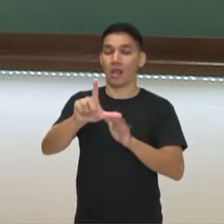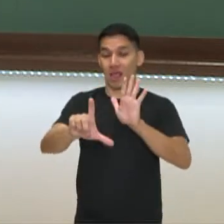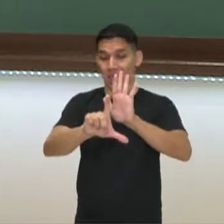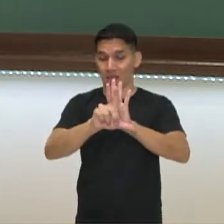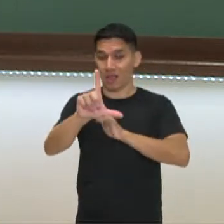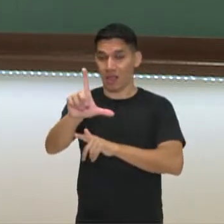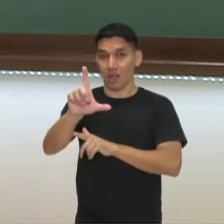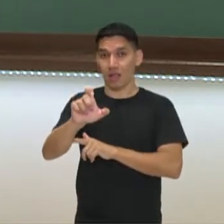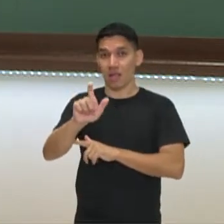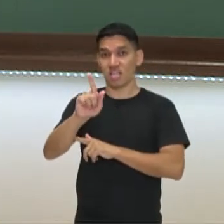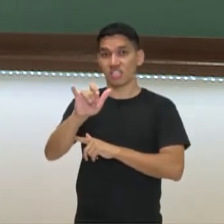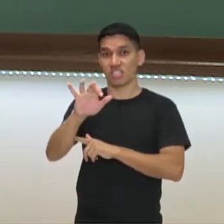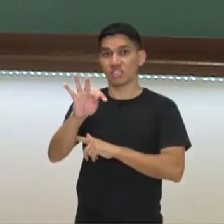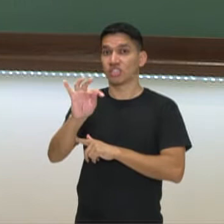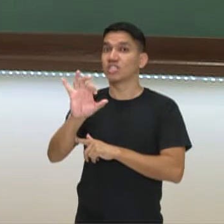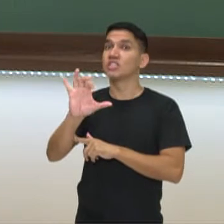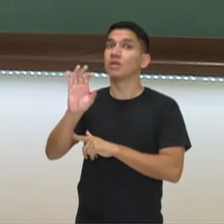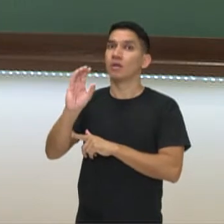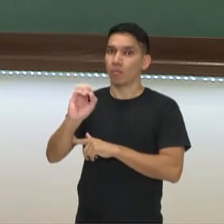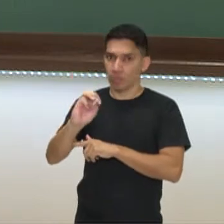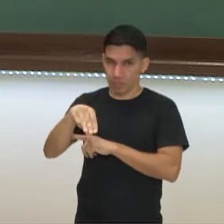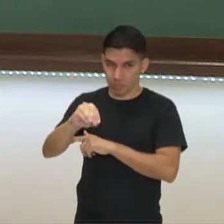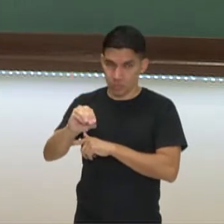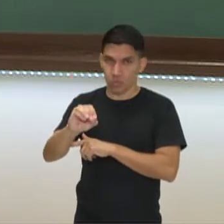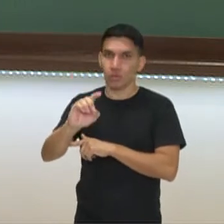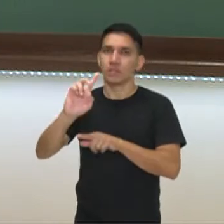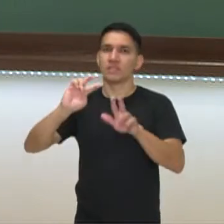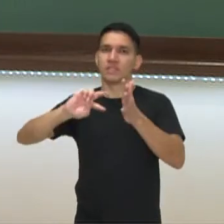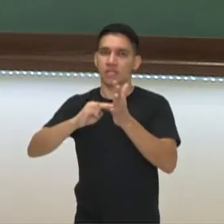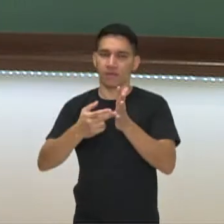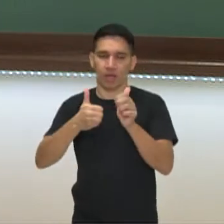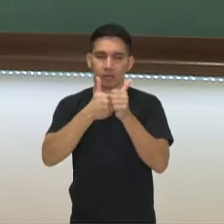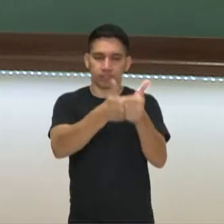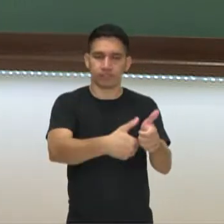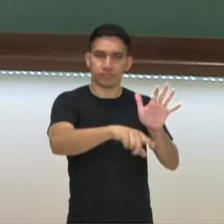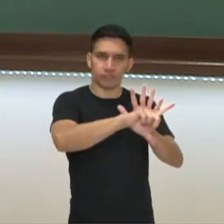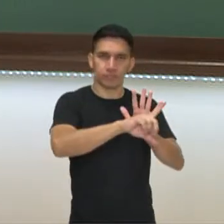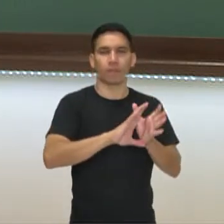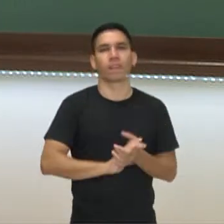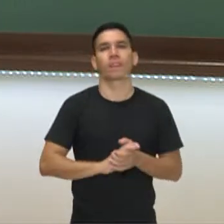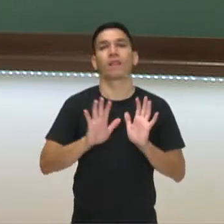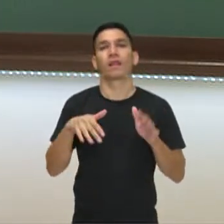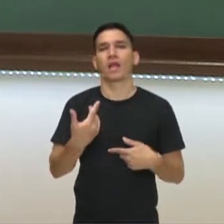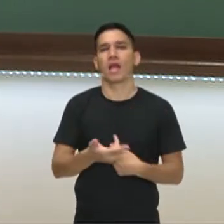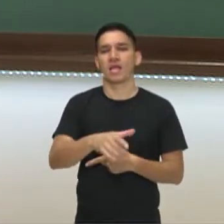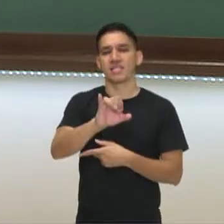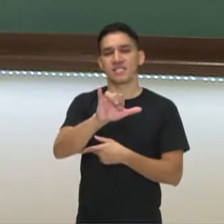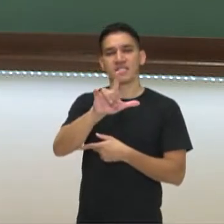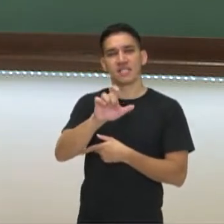sempre isso em consciência, tá? Que não é legítimo um poder autoritário. Ilegítimo, ok?